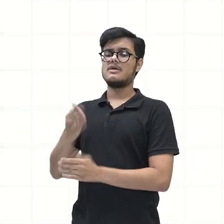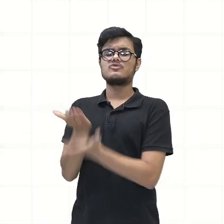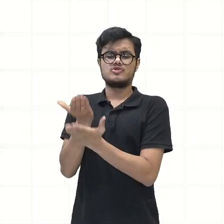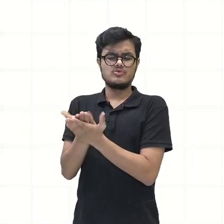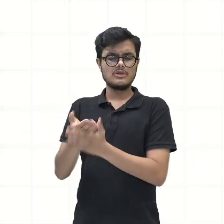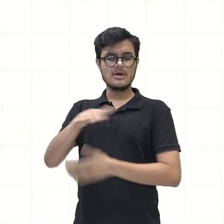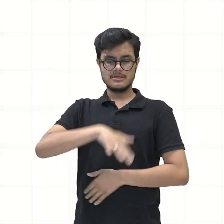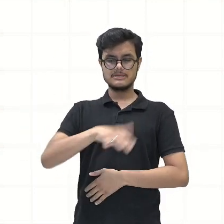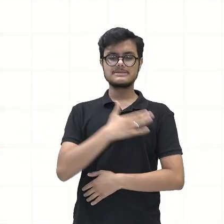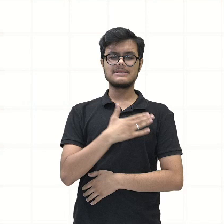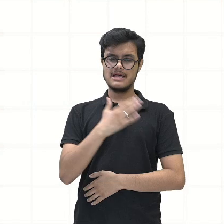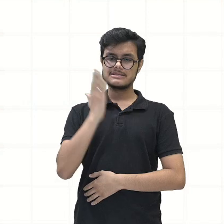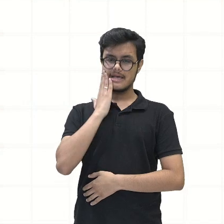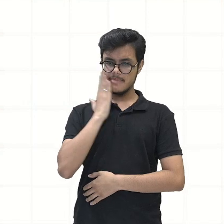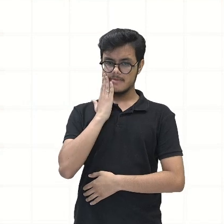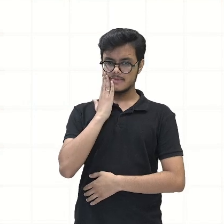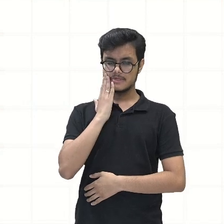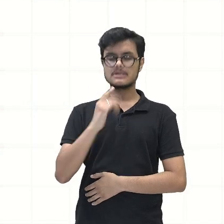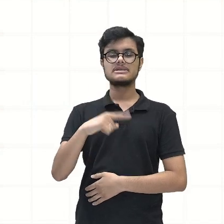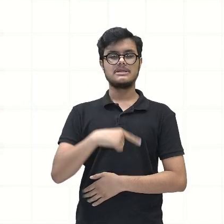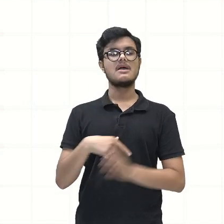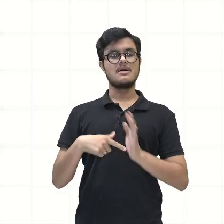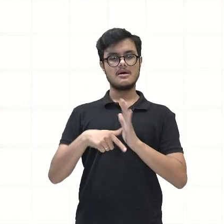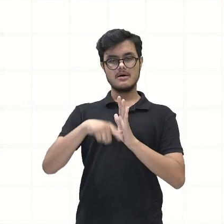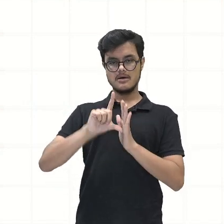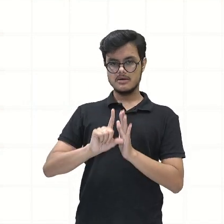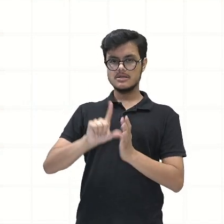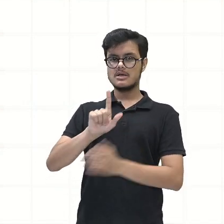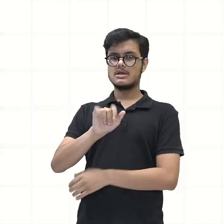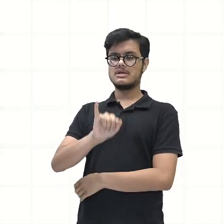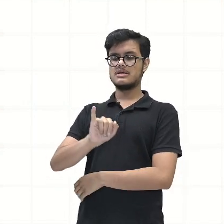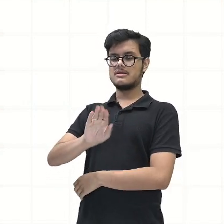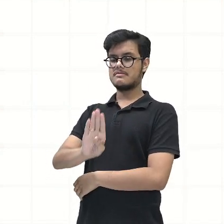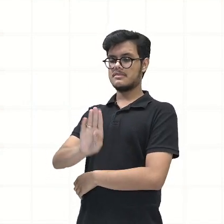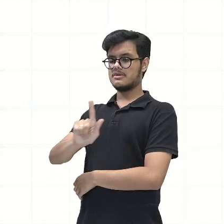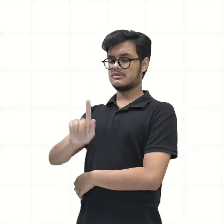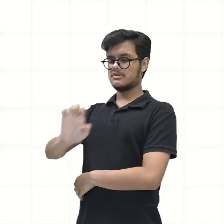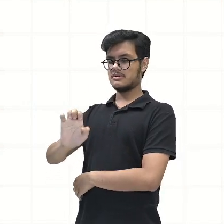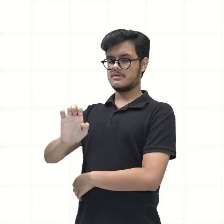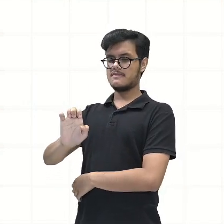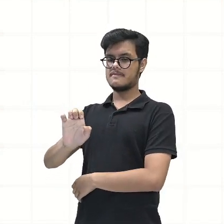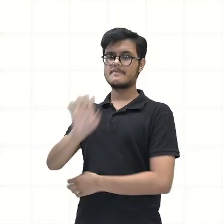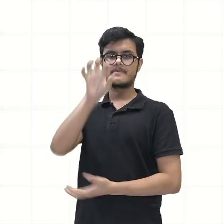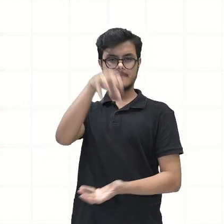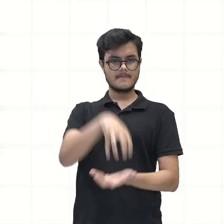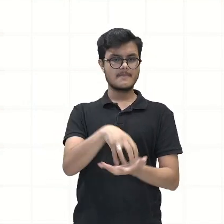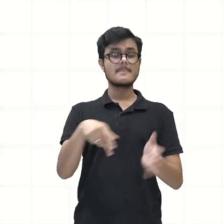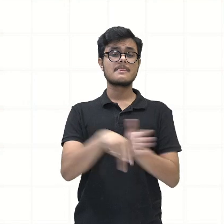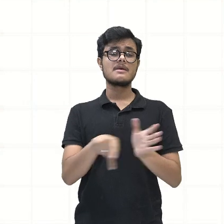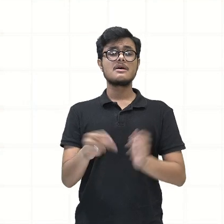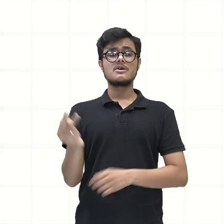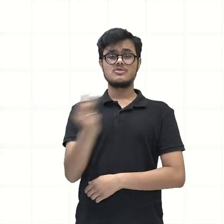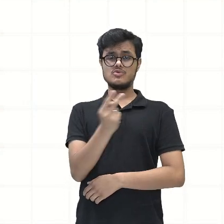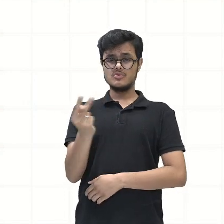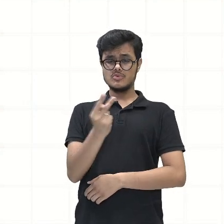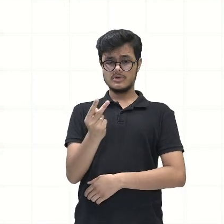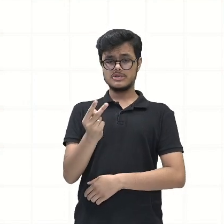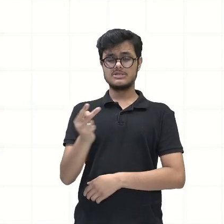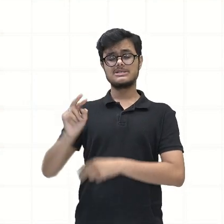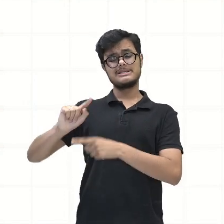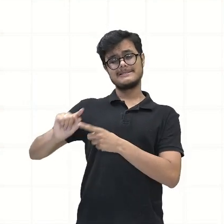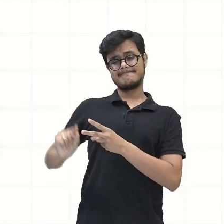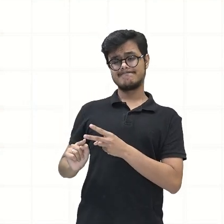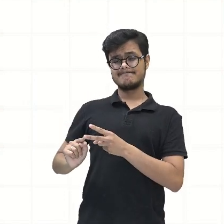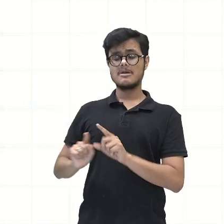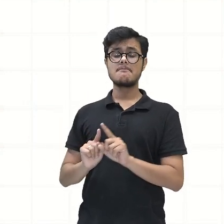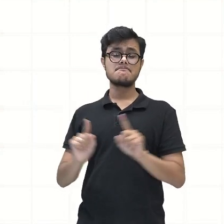vimos que é do IBGE, tá bom? Instituto Brasileiro de Geografia e Estatística. E duas regionalizações não oficiais, mas que